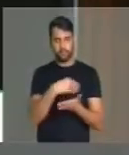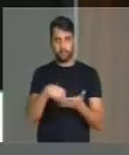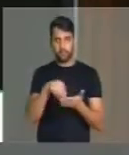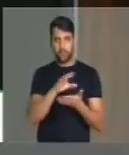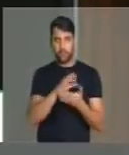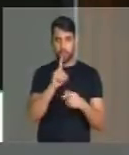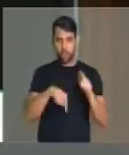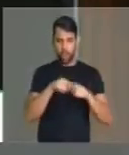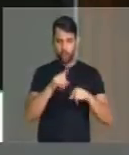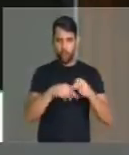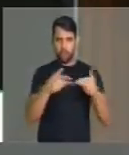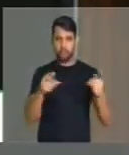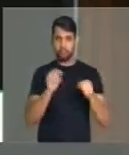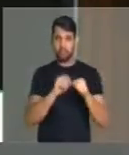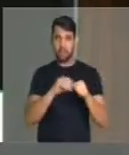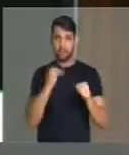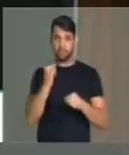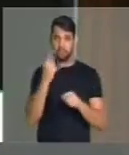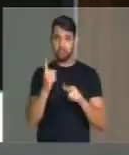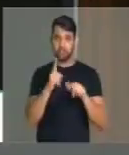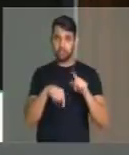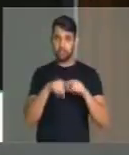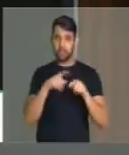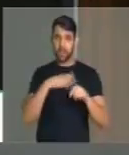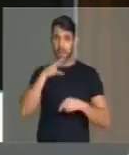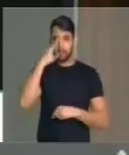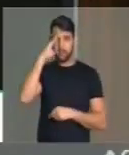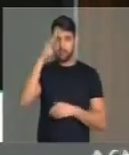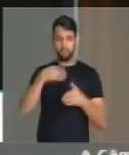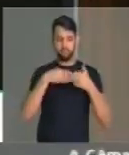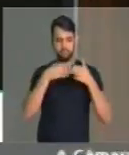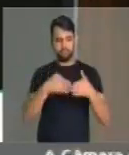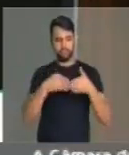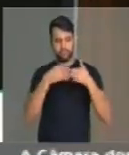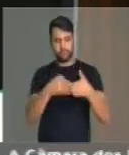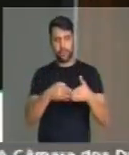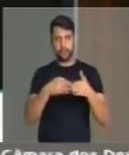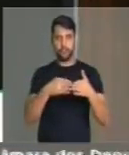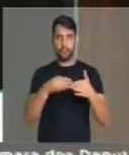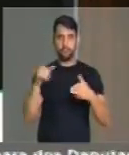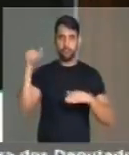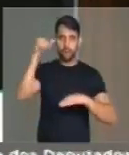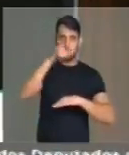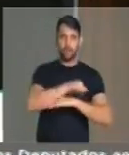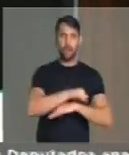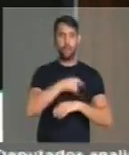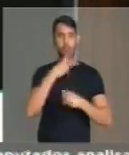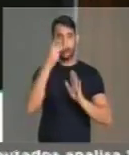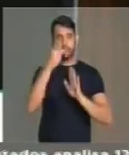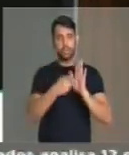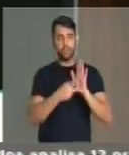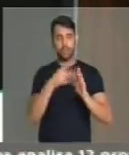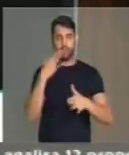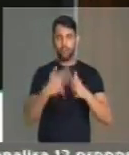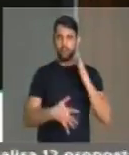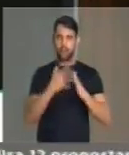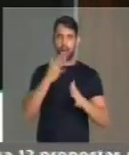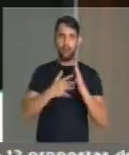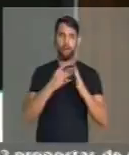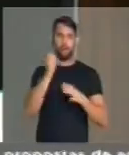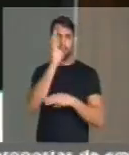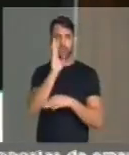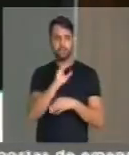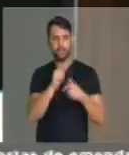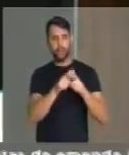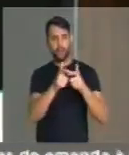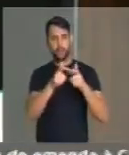em equipamentos de primeira linha para as Forças Armadas brasileiras. A PEC que vai impedir que o Brasil